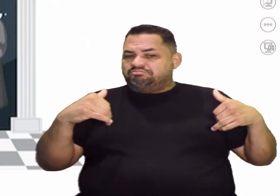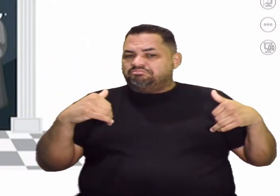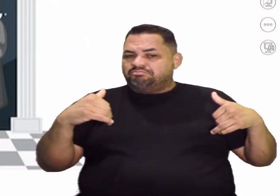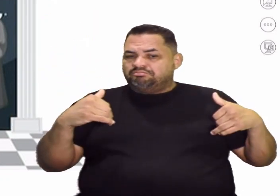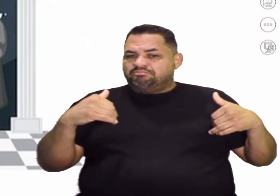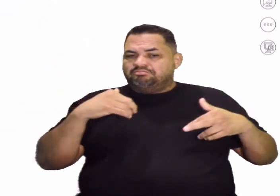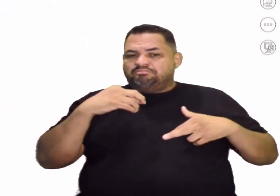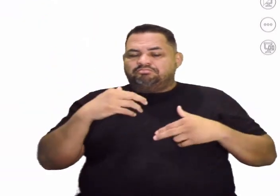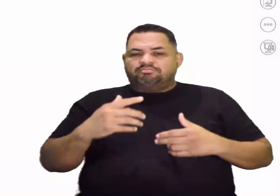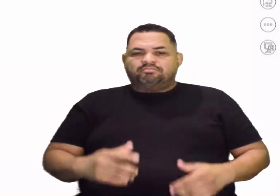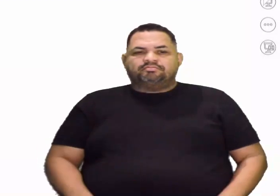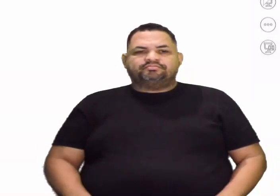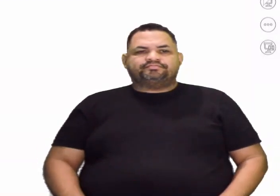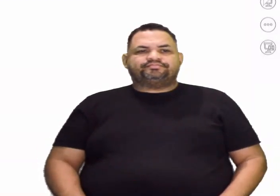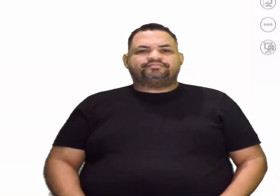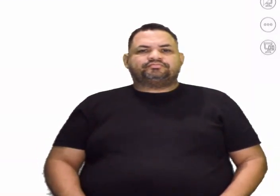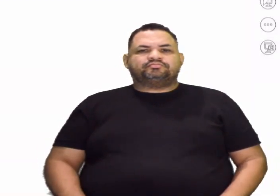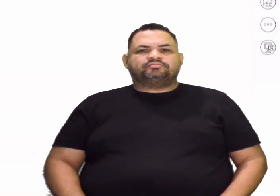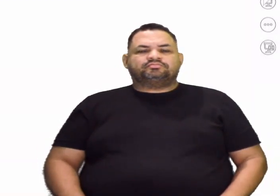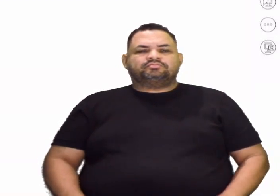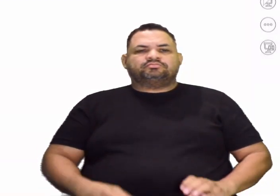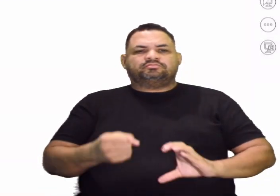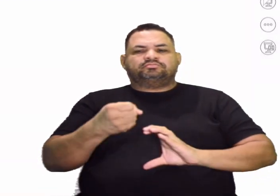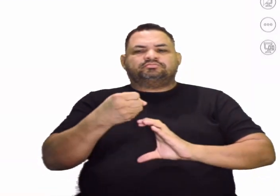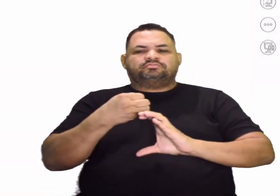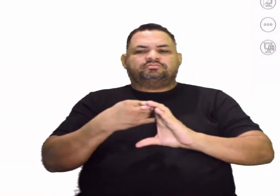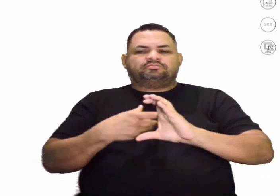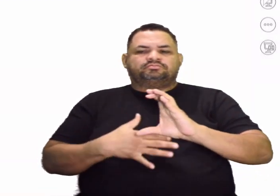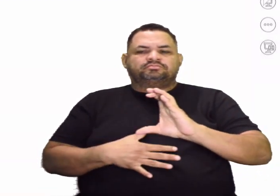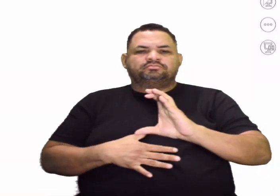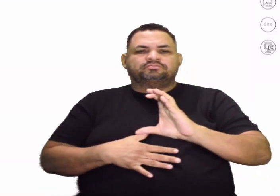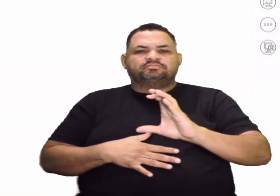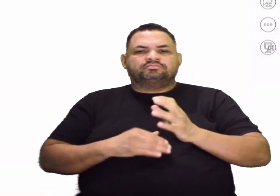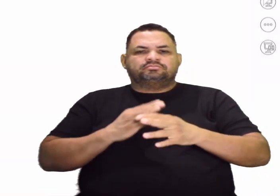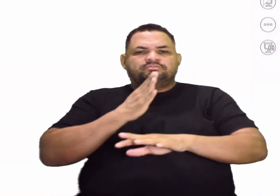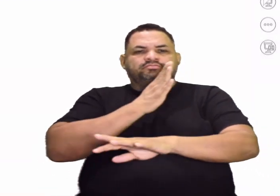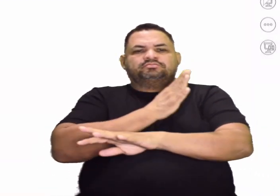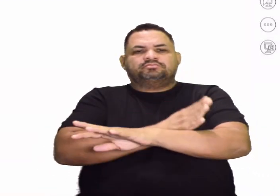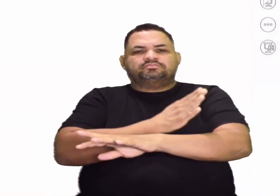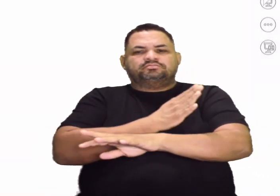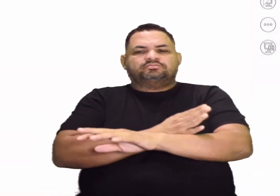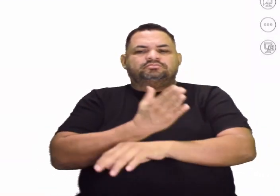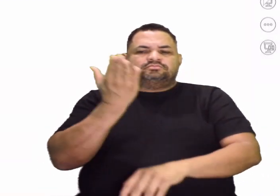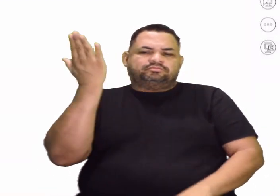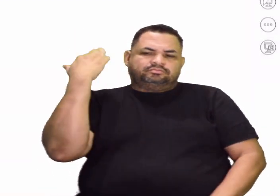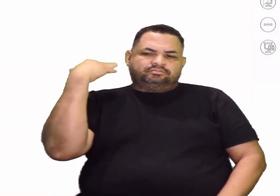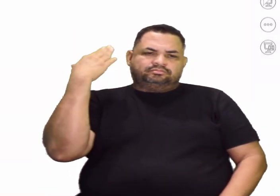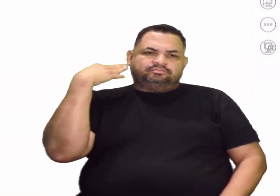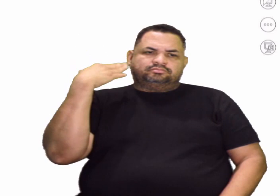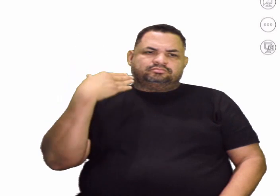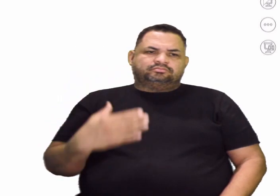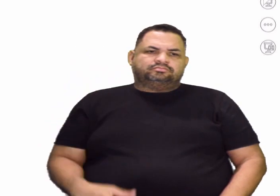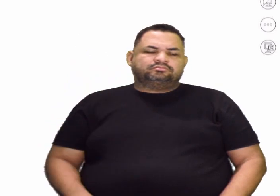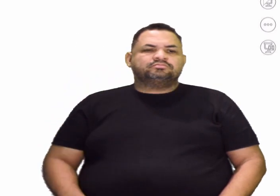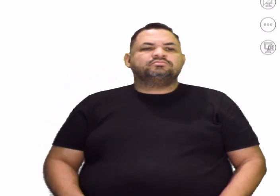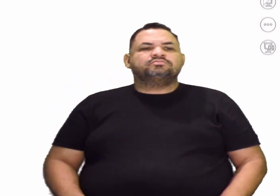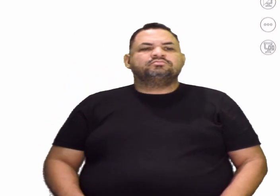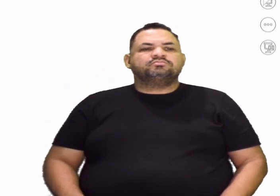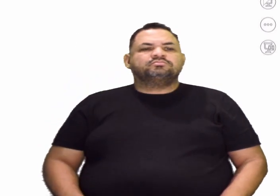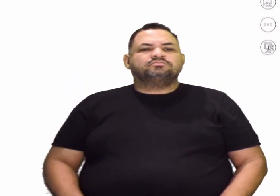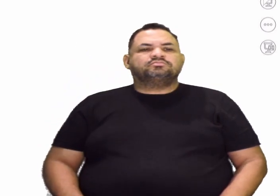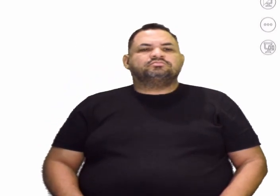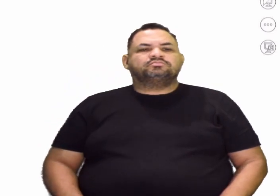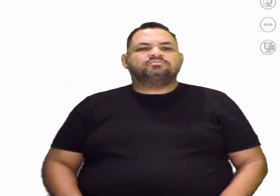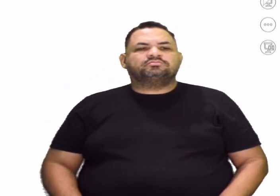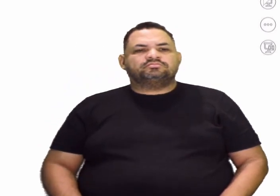seja modernidade, ok? Agora vamos ver algumas características lá daquele período da Idade Média. Ó. igual eu falei